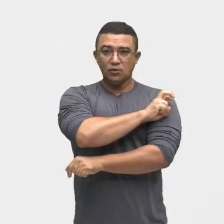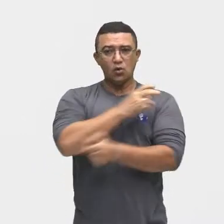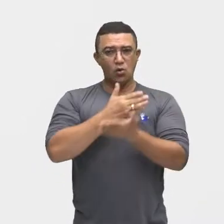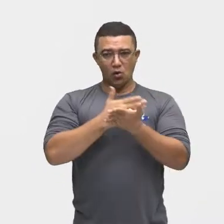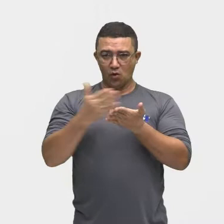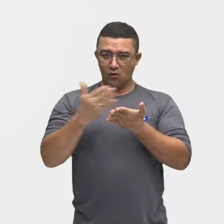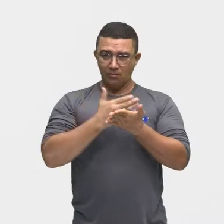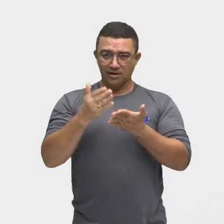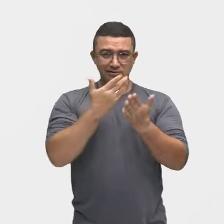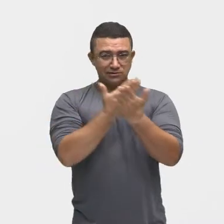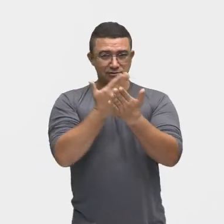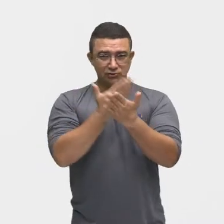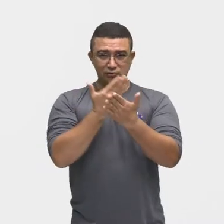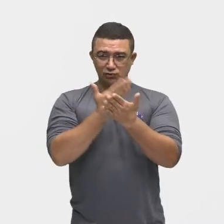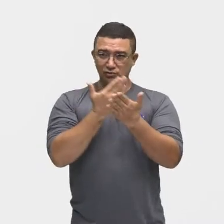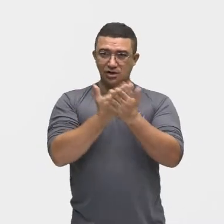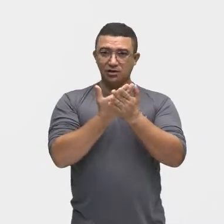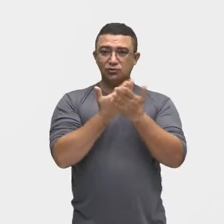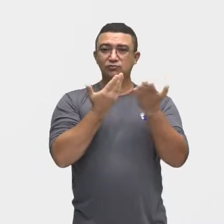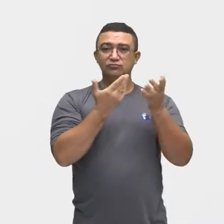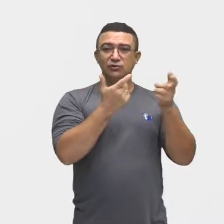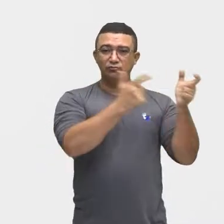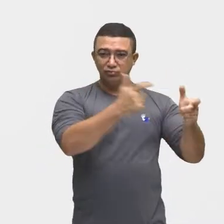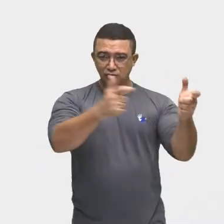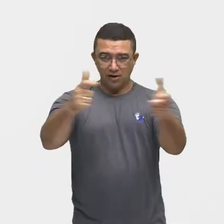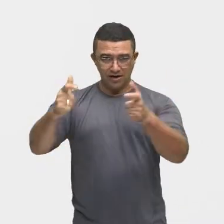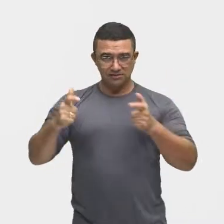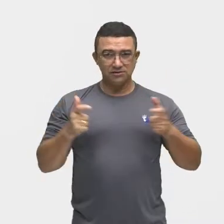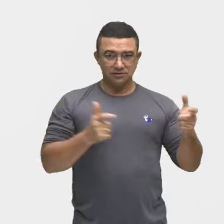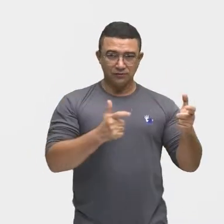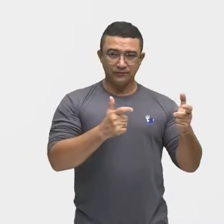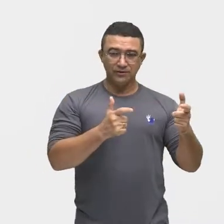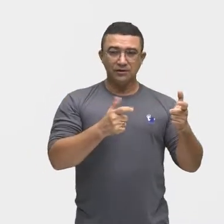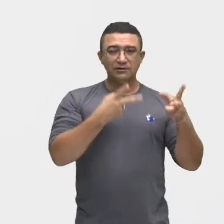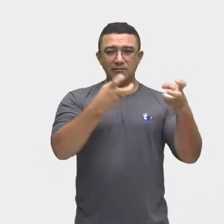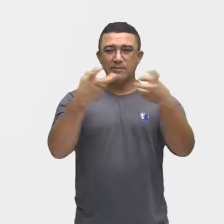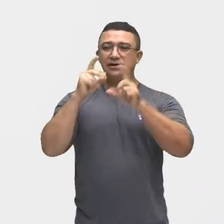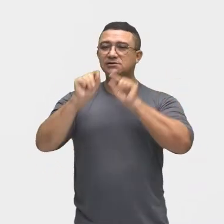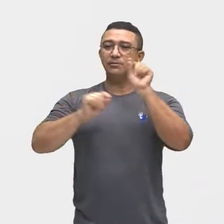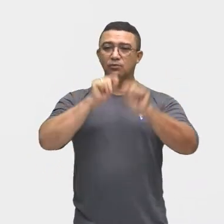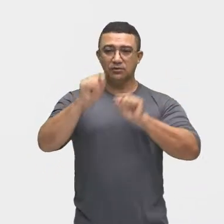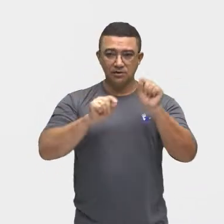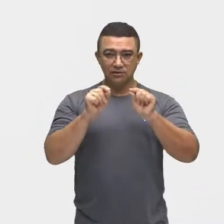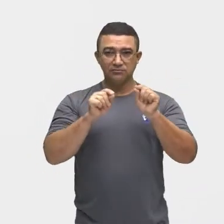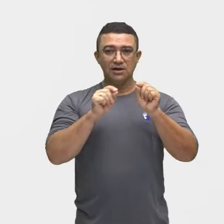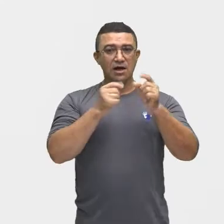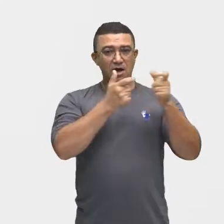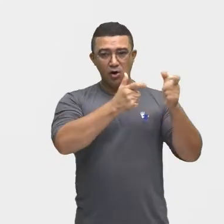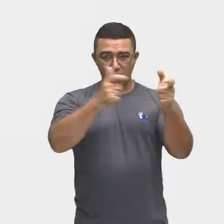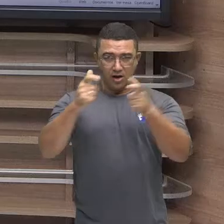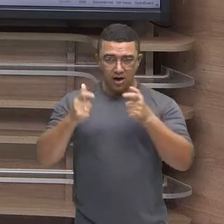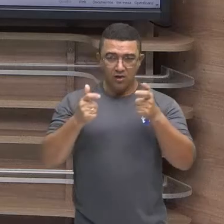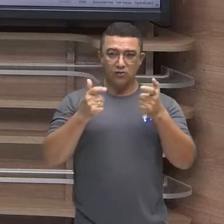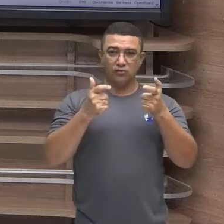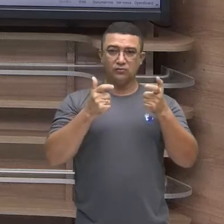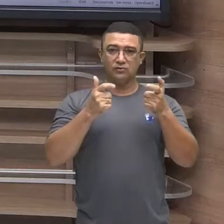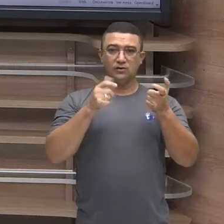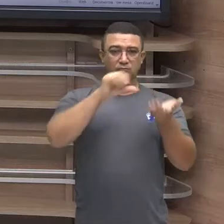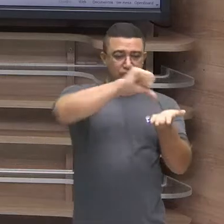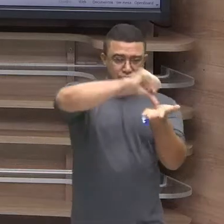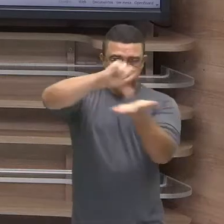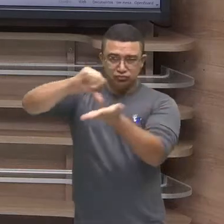começa estudando aí sobre localização, a gente observa essa localização, né? Aí dos